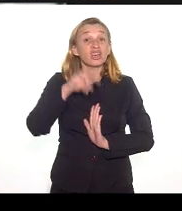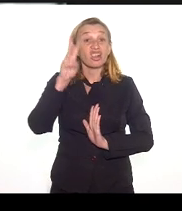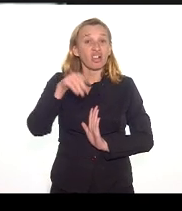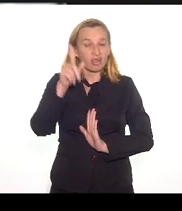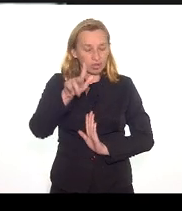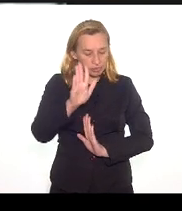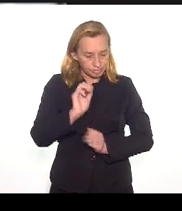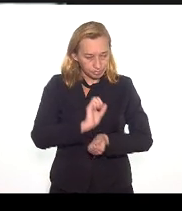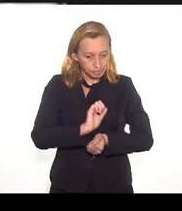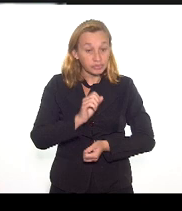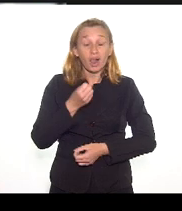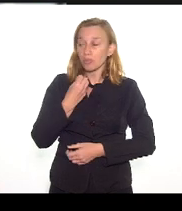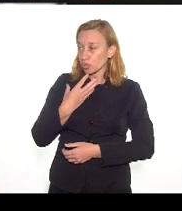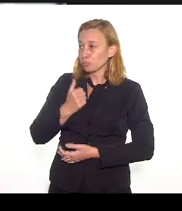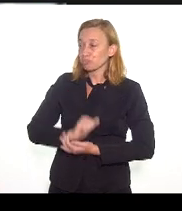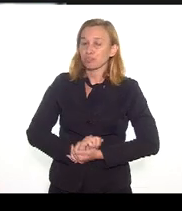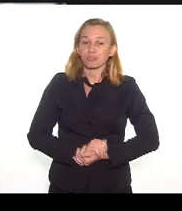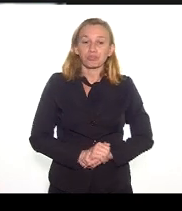Tá bom.